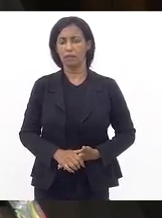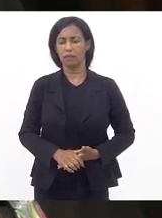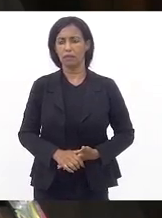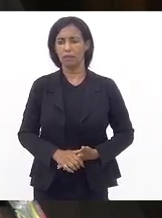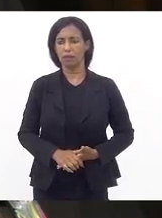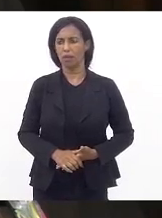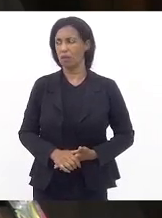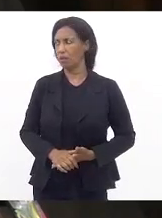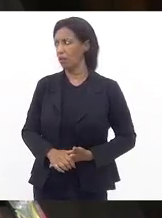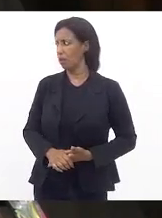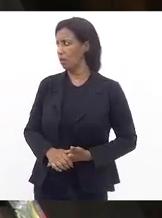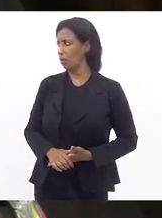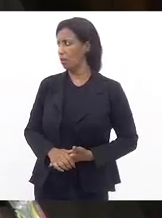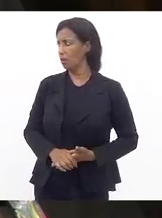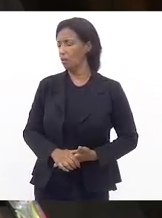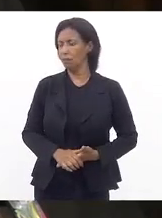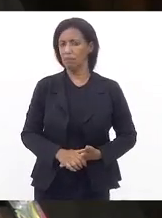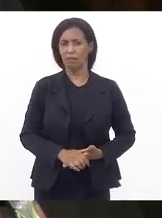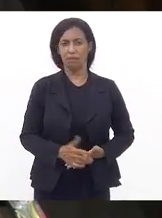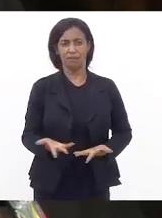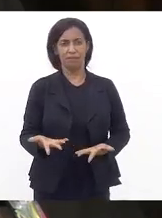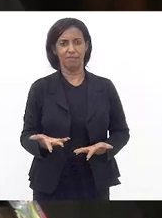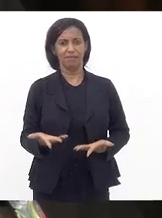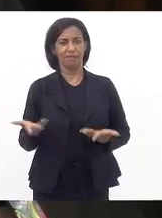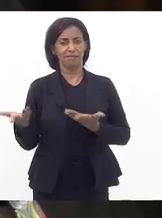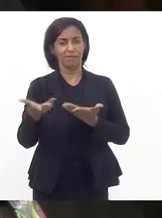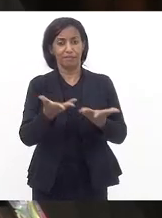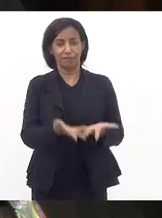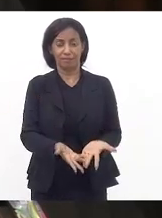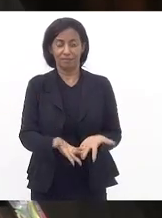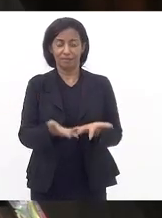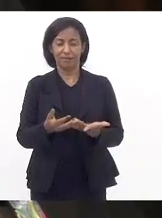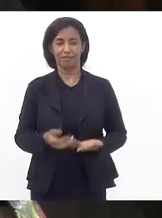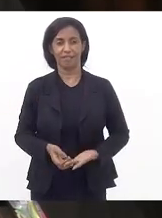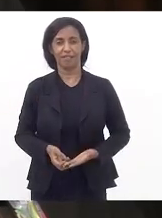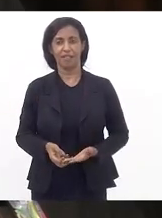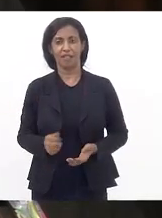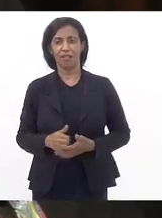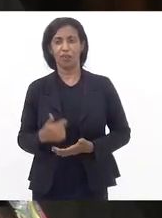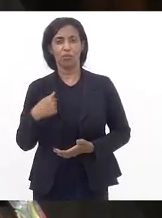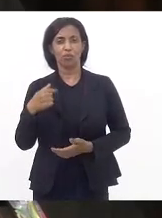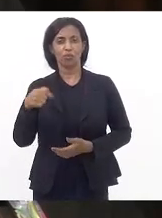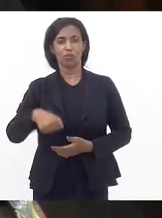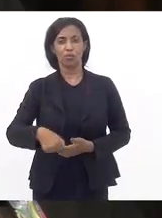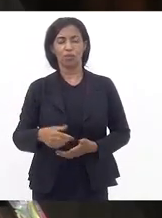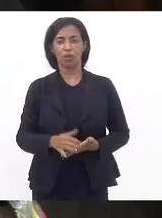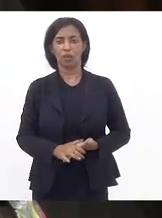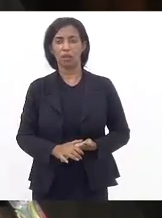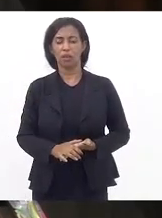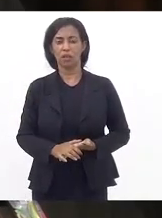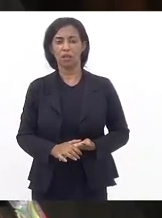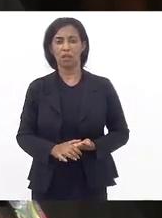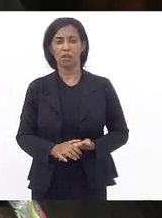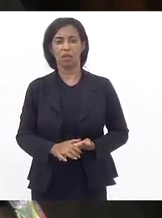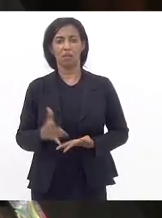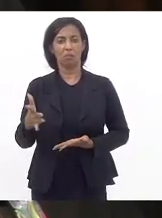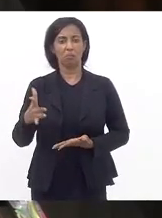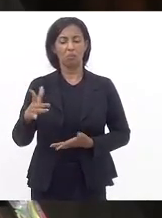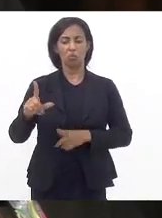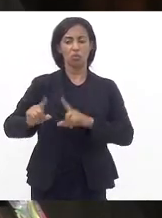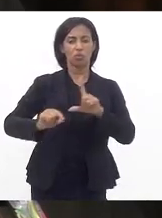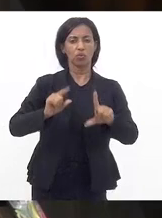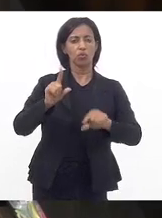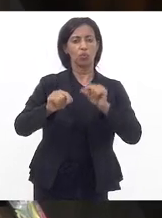e não foi chancelado tutelado pelo povo eu não estou aqui por Cadinho e livre nomeação